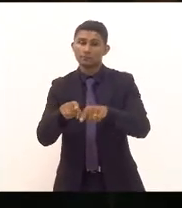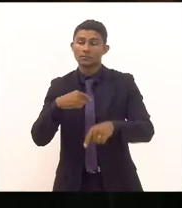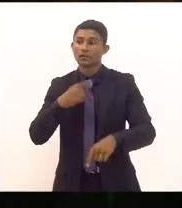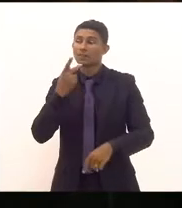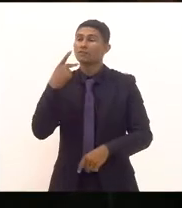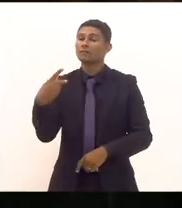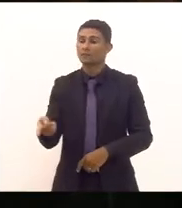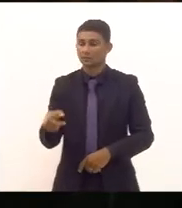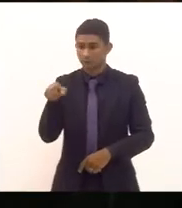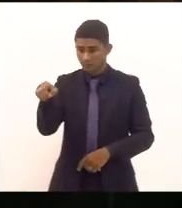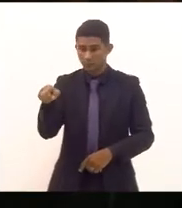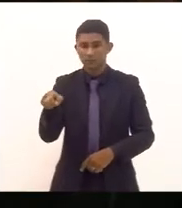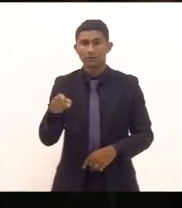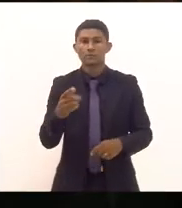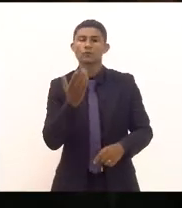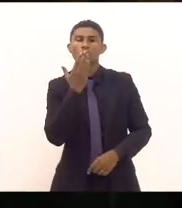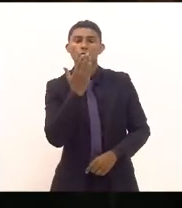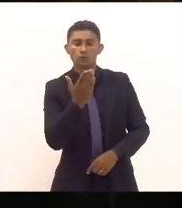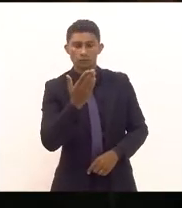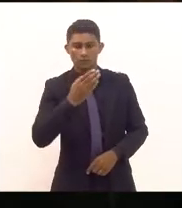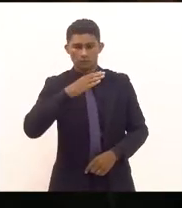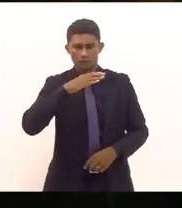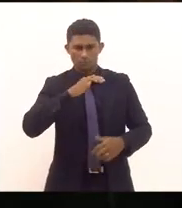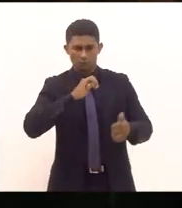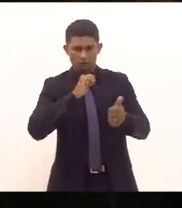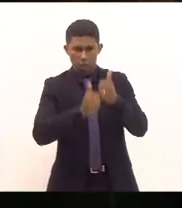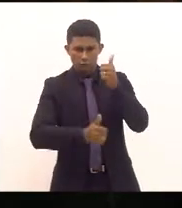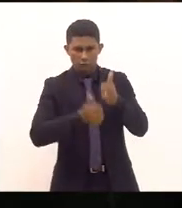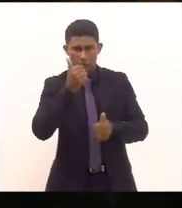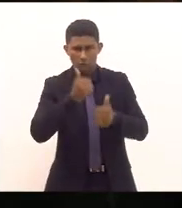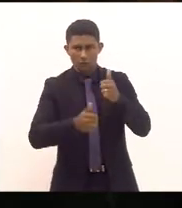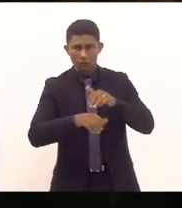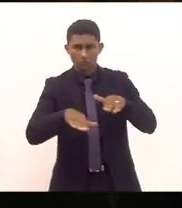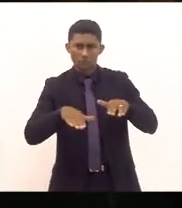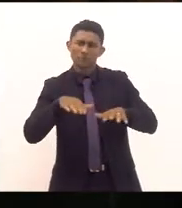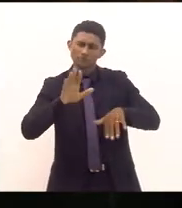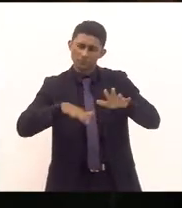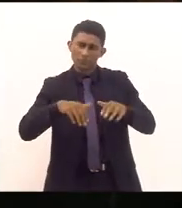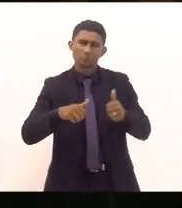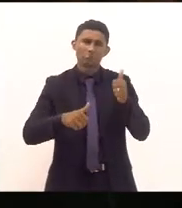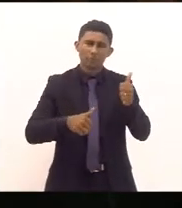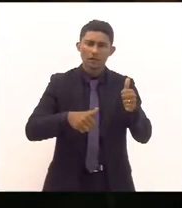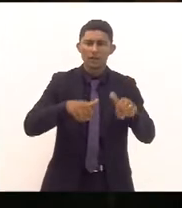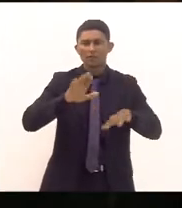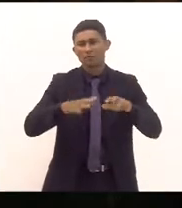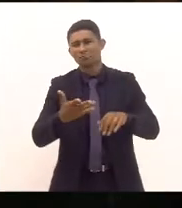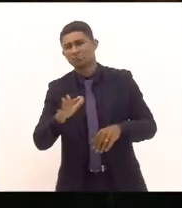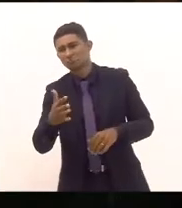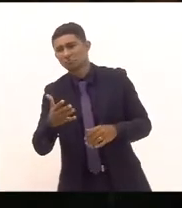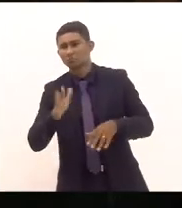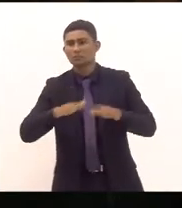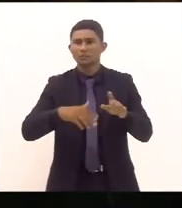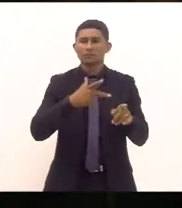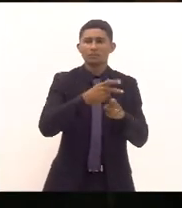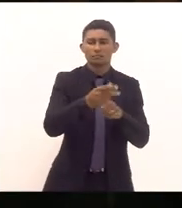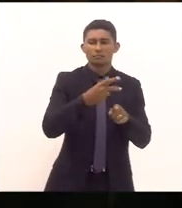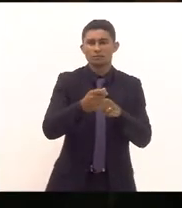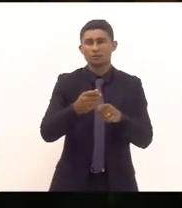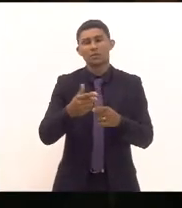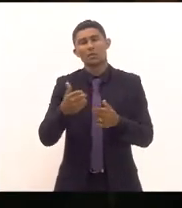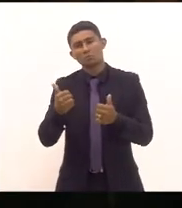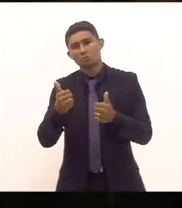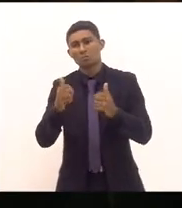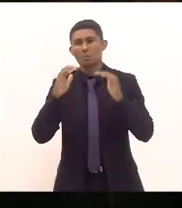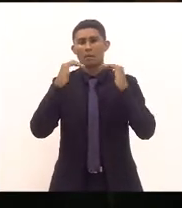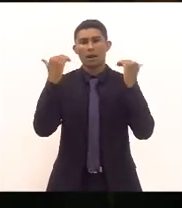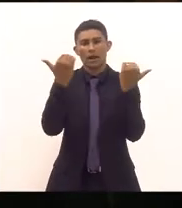o Tomás que ele não torce apenas por um time de futebol que muitas vezes joga bem às vezes nem tanto que ganha ultimamente tem ganhado bem